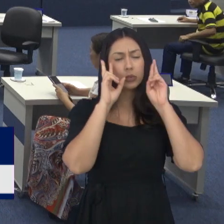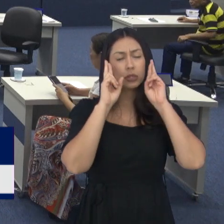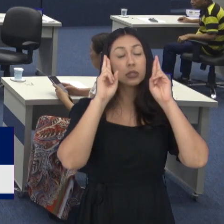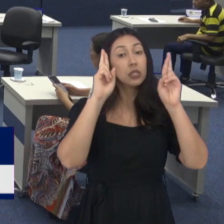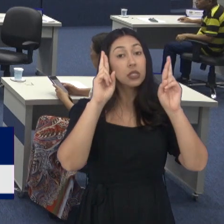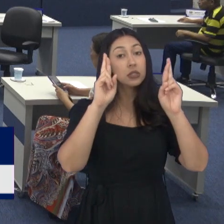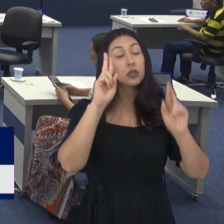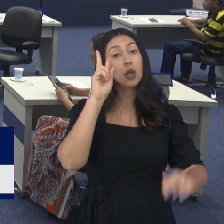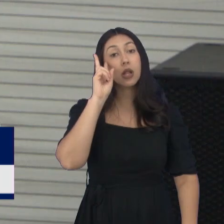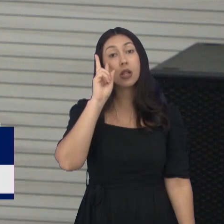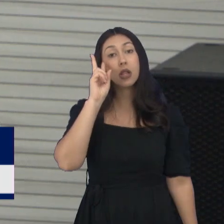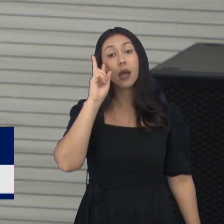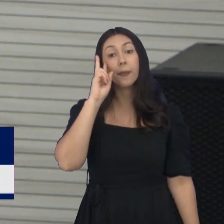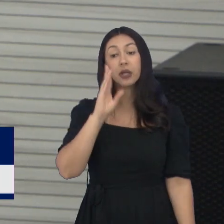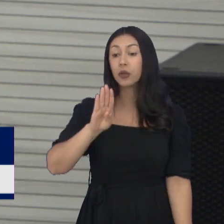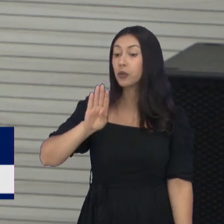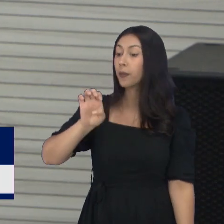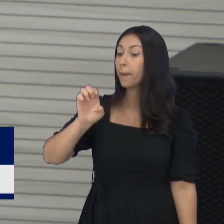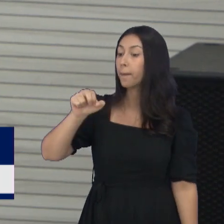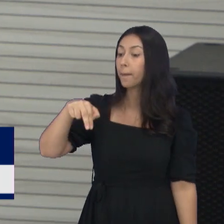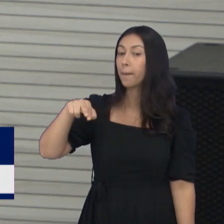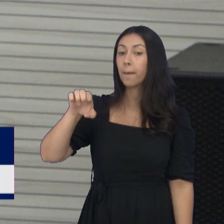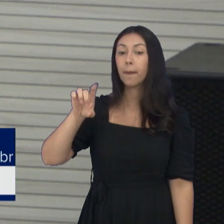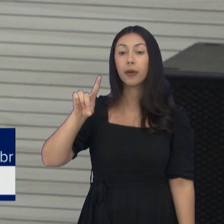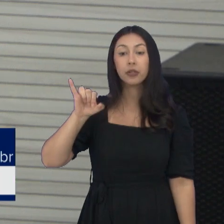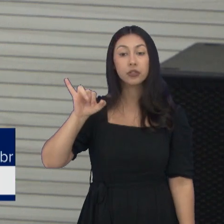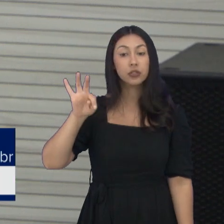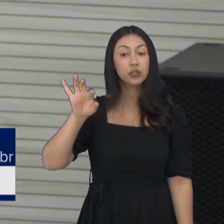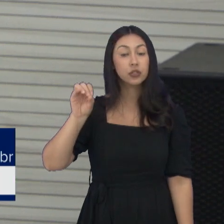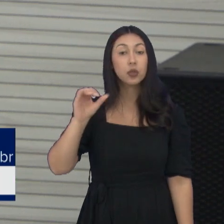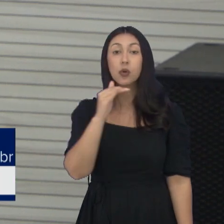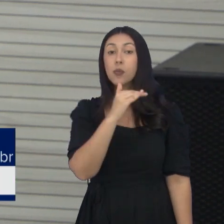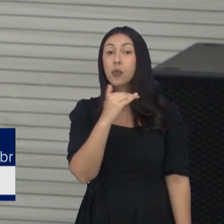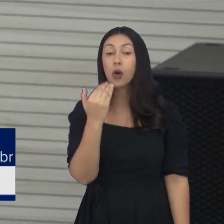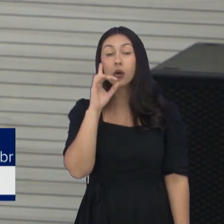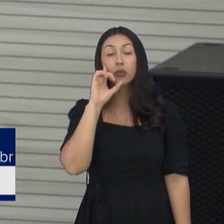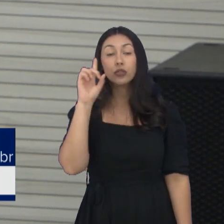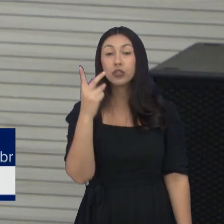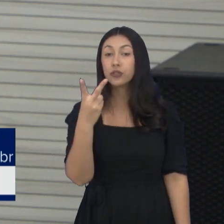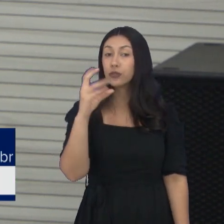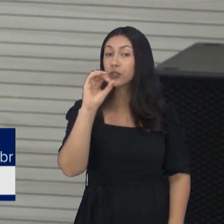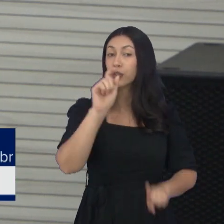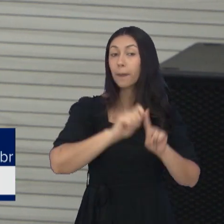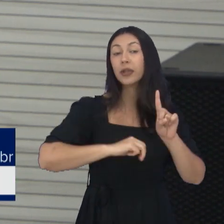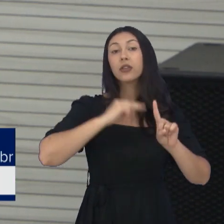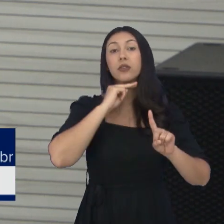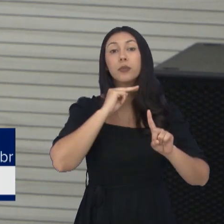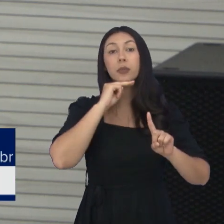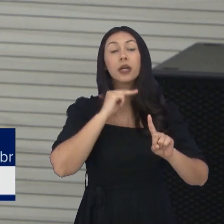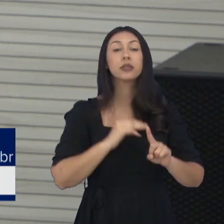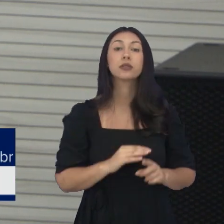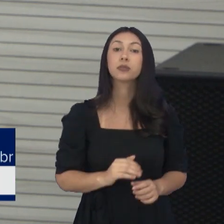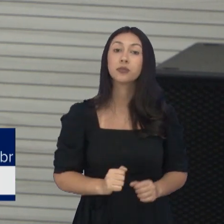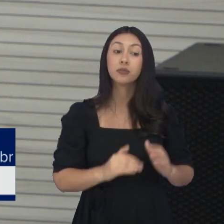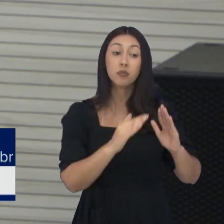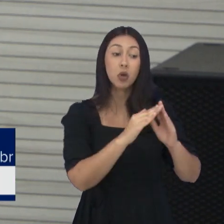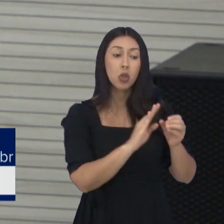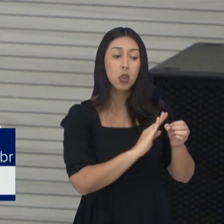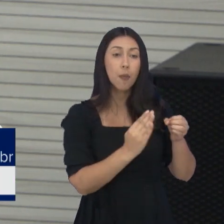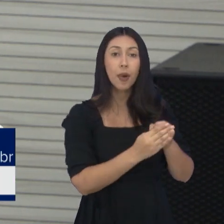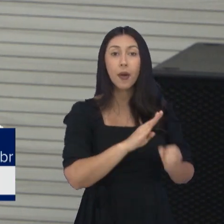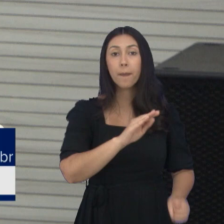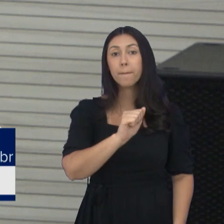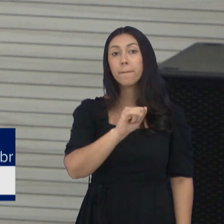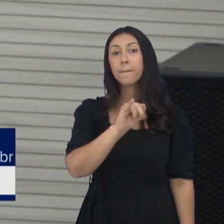em memória do seu Benedito Antônio da Silva, faleceu dia 20/3, morador lá do bairrinho. Pai